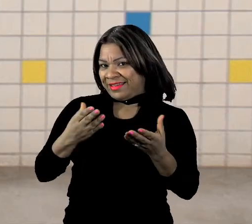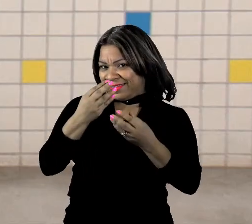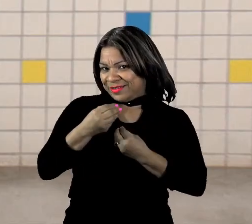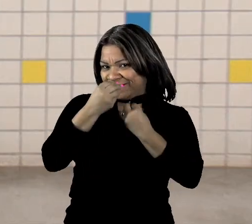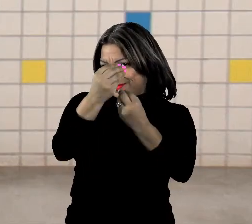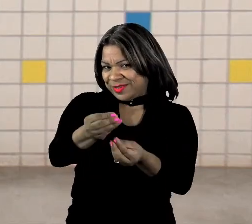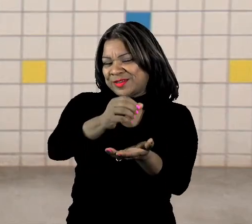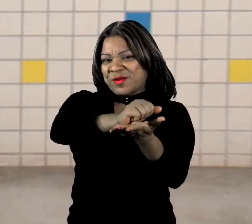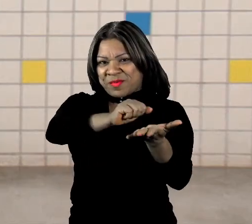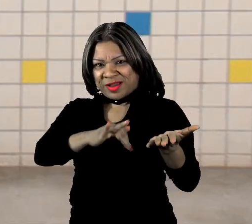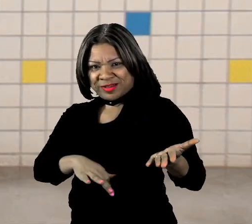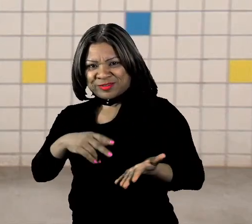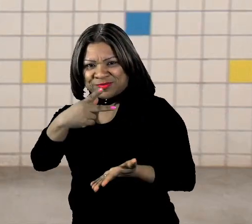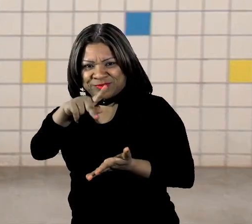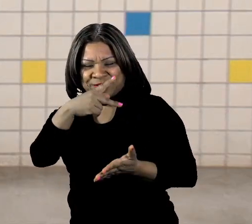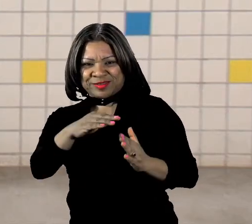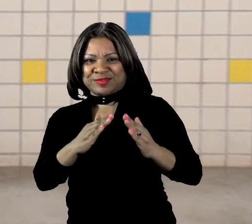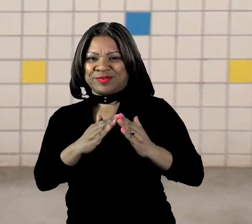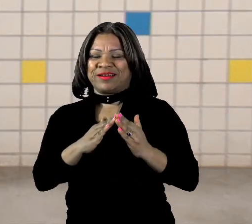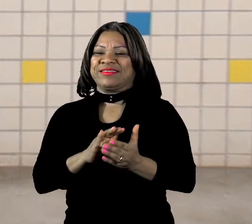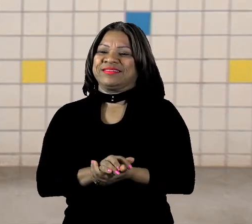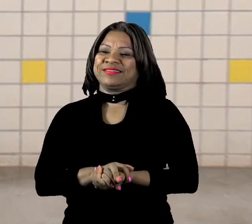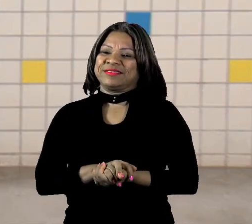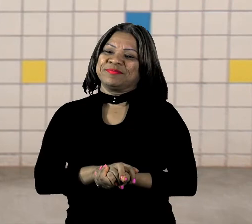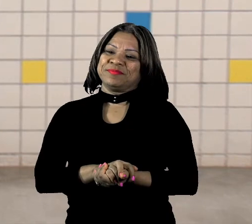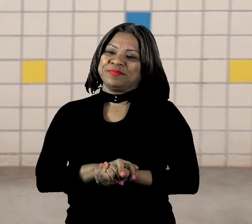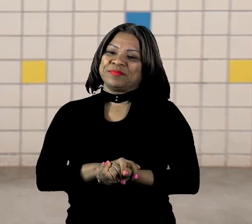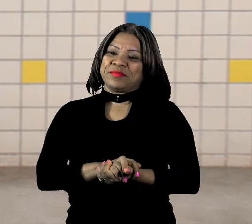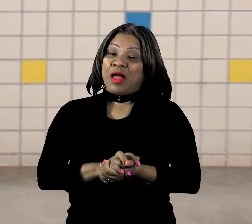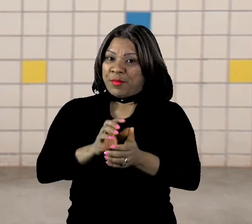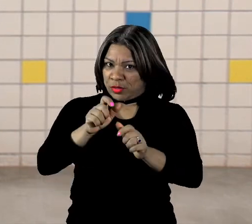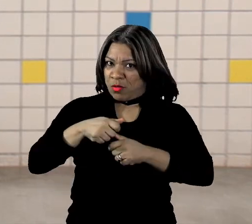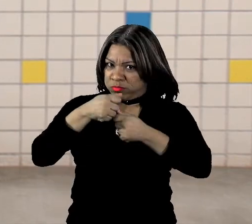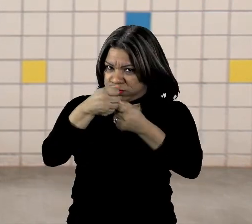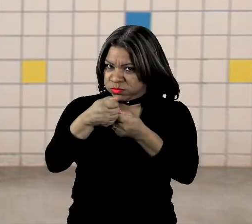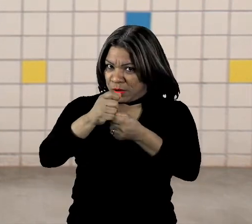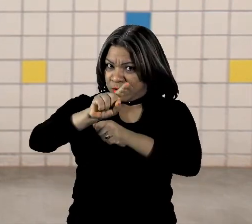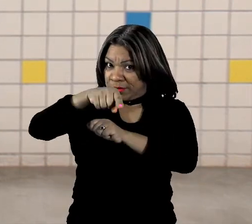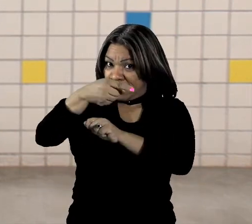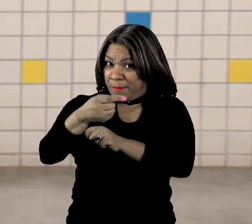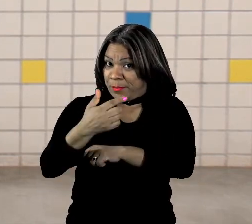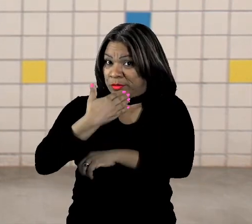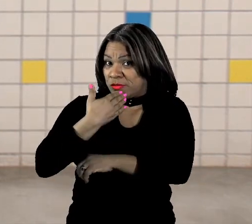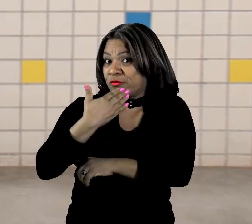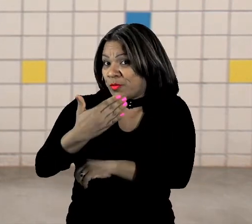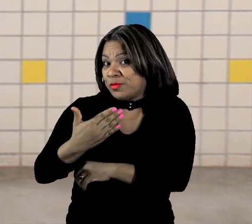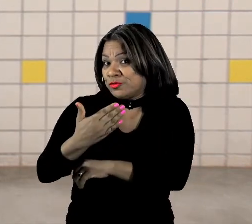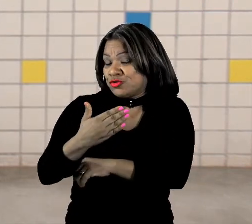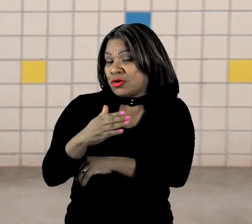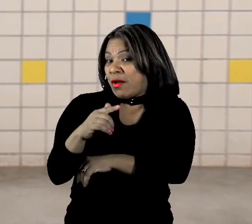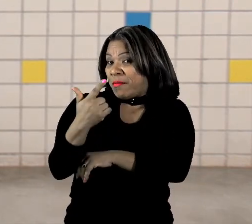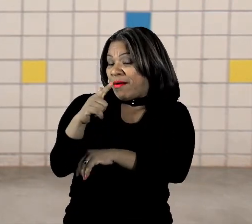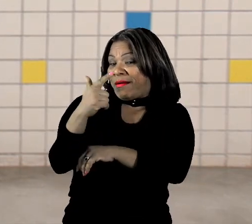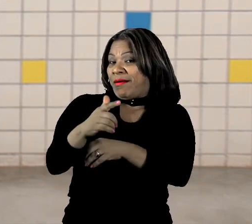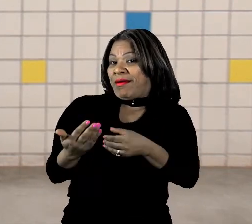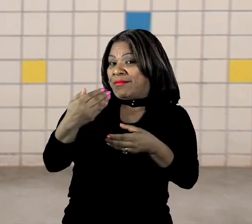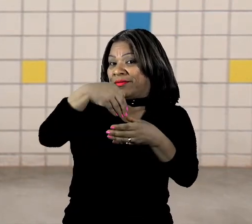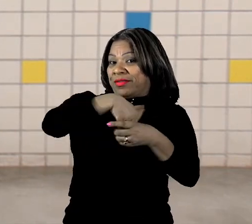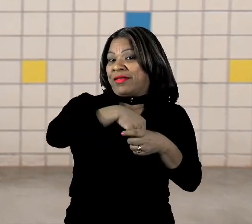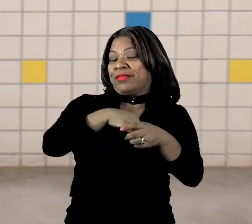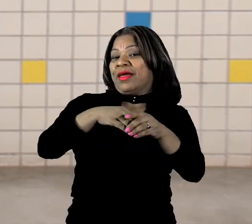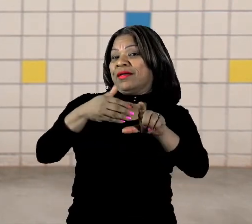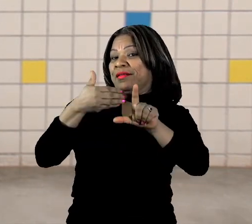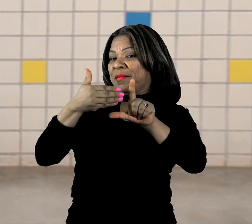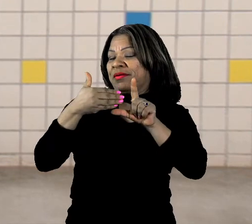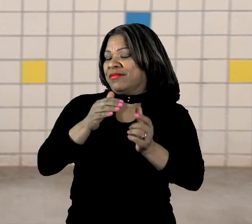outra aula, mas que eu vou reforçar aqui e vou cobrar de vocês e que não está na plataforma. Então, além das atividades da plataforma,